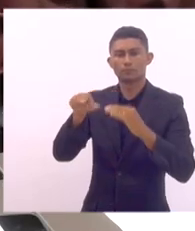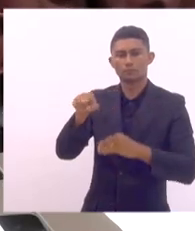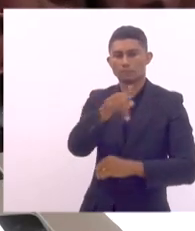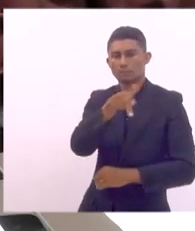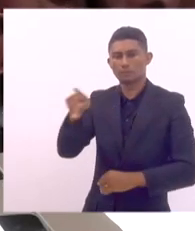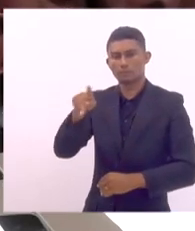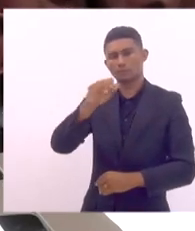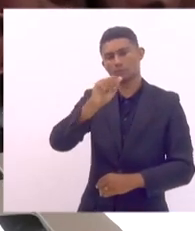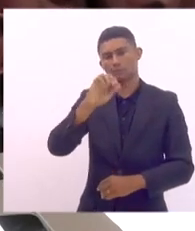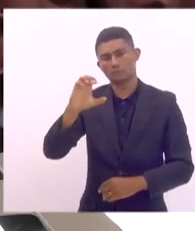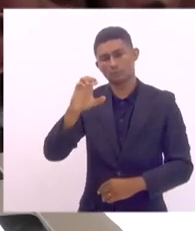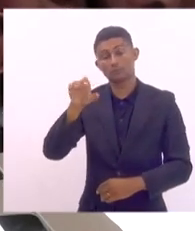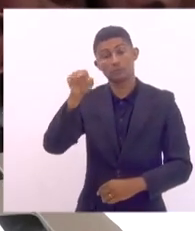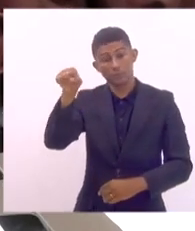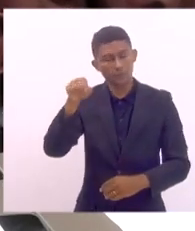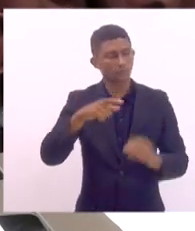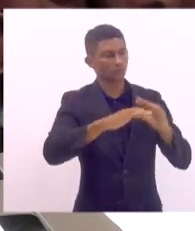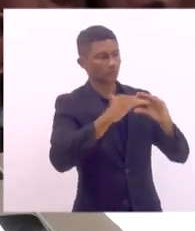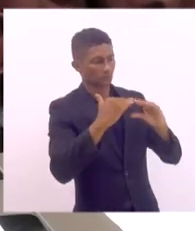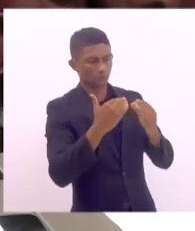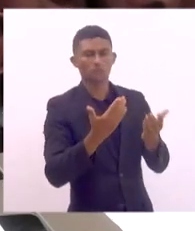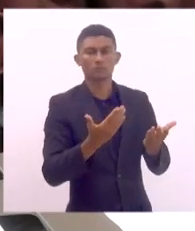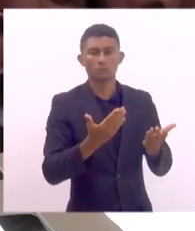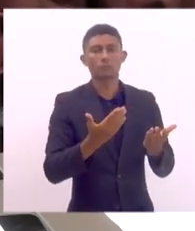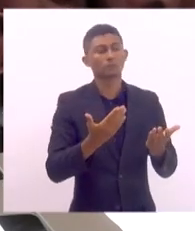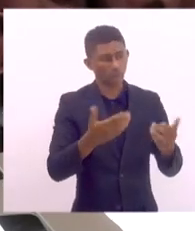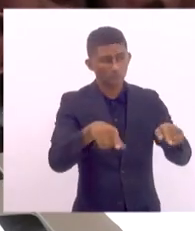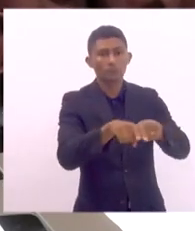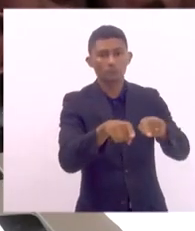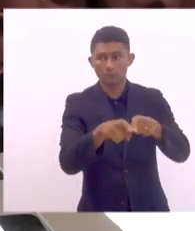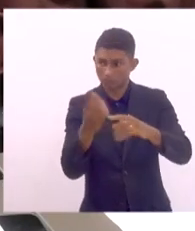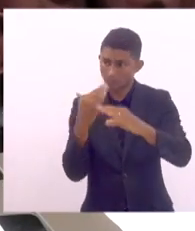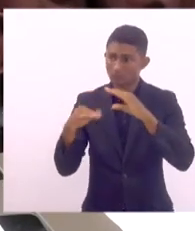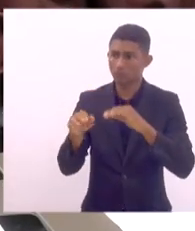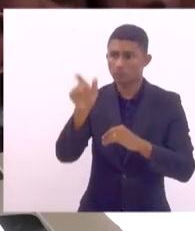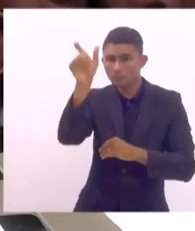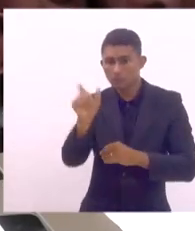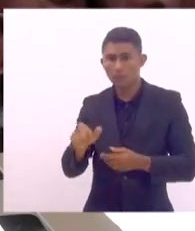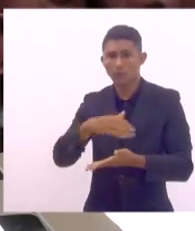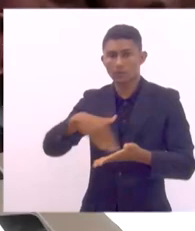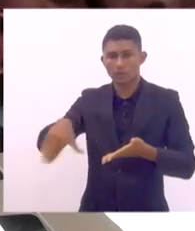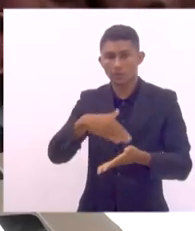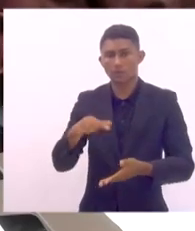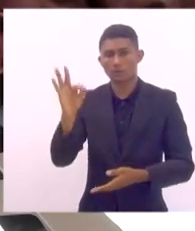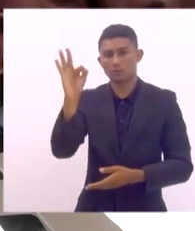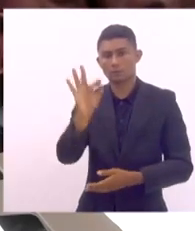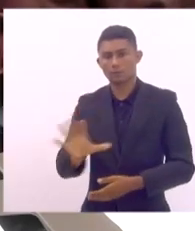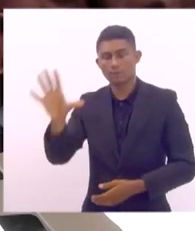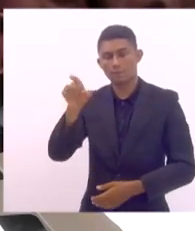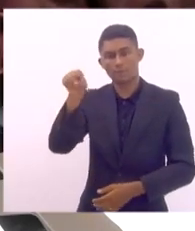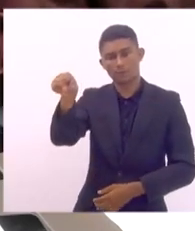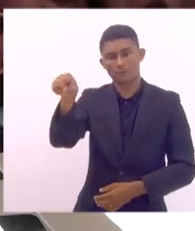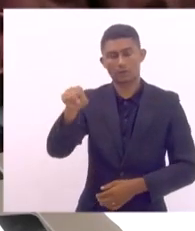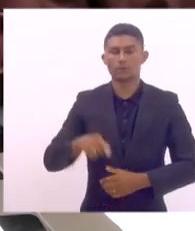Siciliano, que encaminhou ao secretário de Fazenda. O secretário de